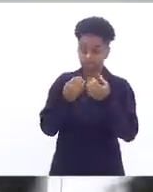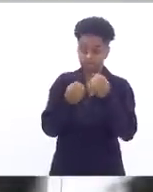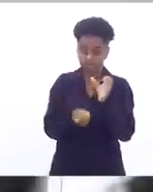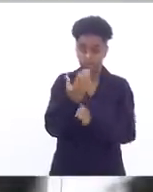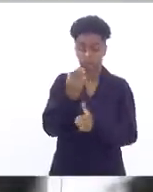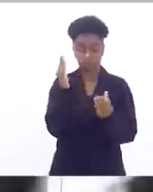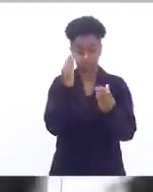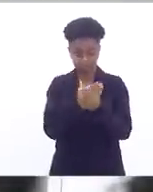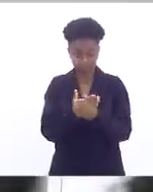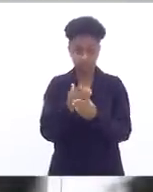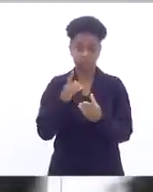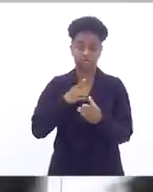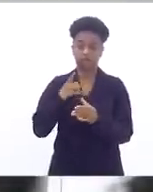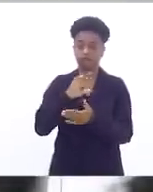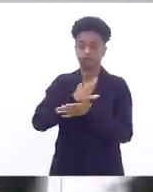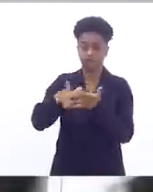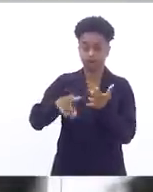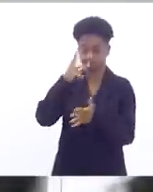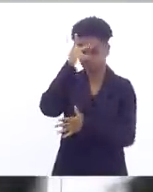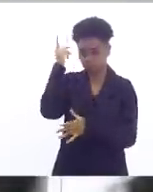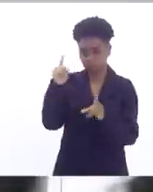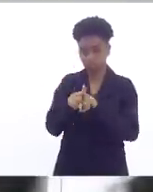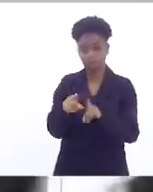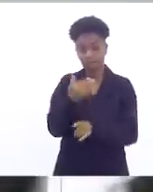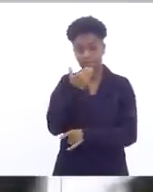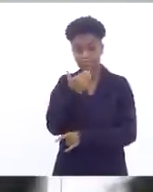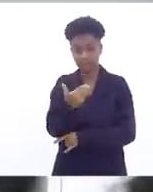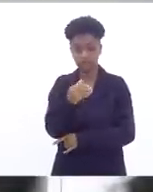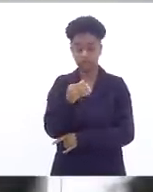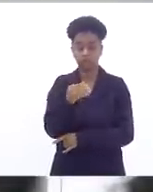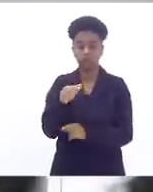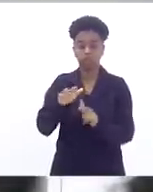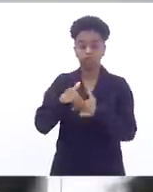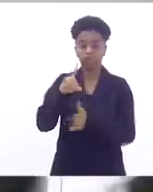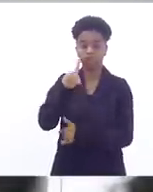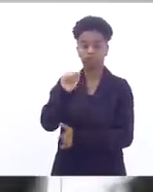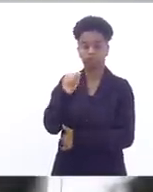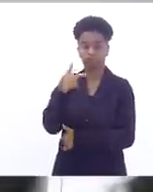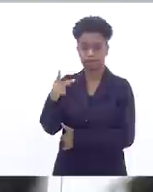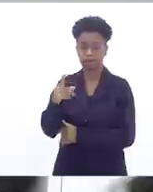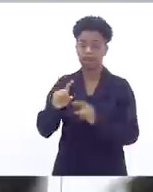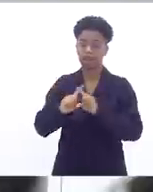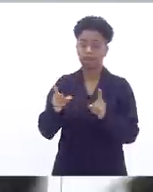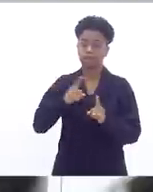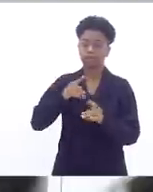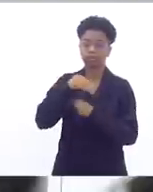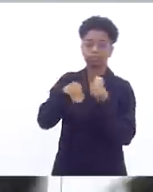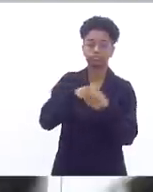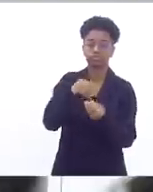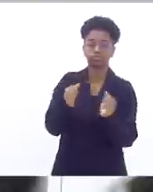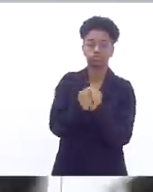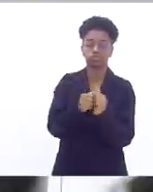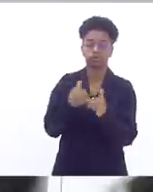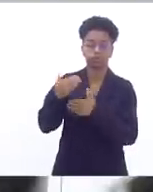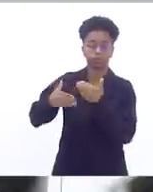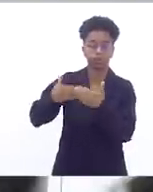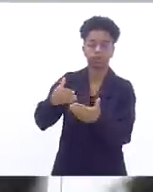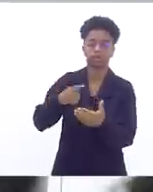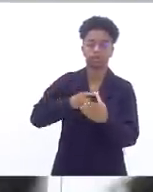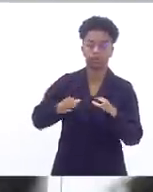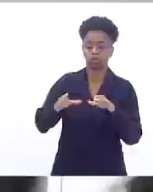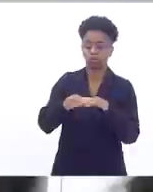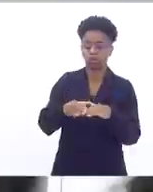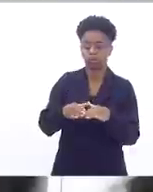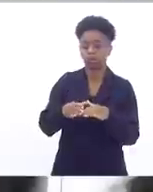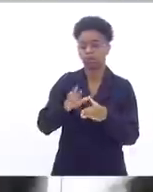tem processo inclusive lá de pessoas que solicitaram viadap tá lá mas tá no bolo também desse processo desse grupo